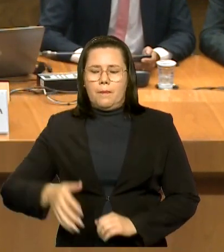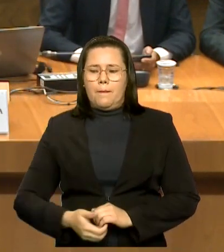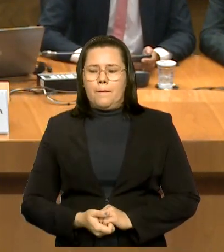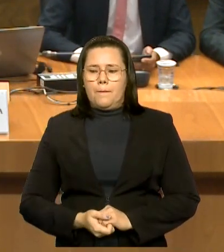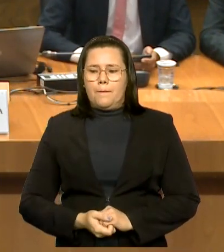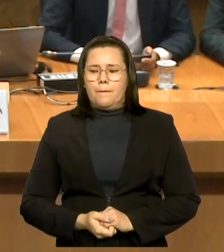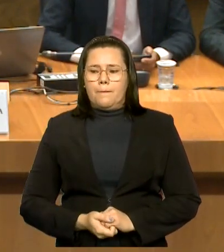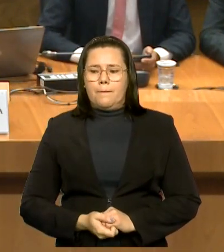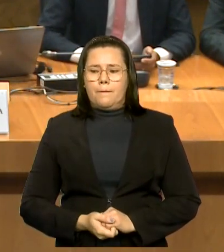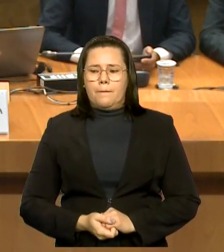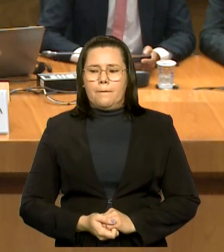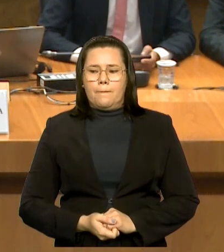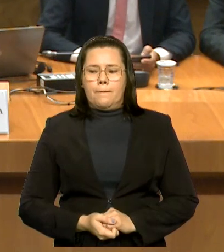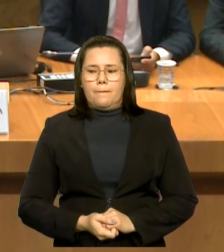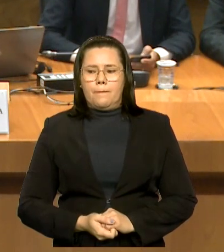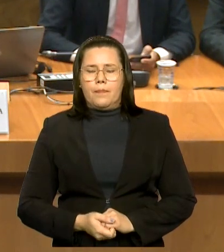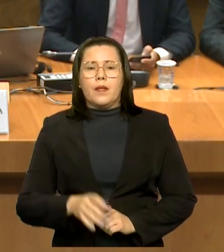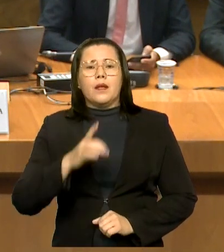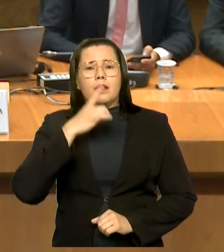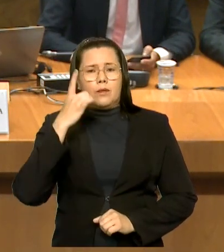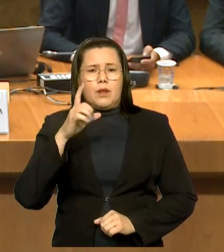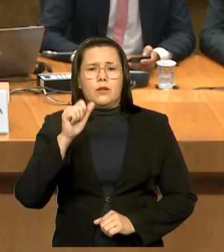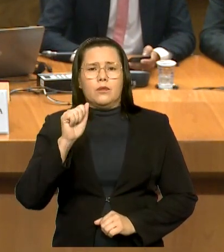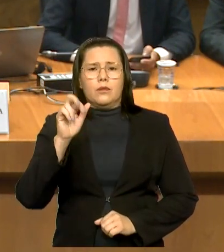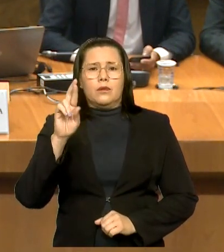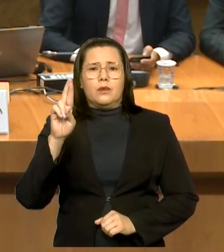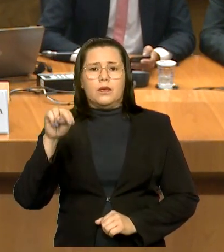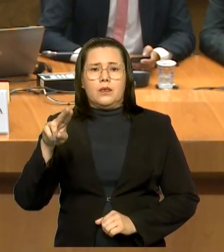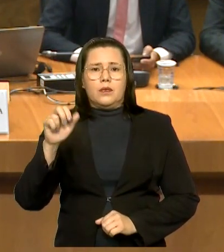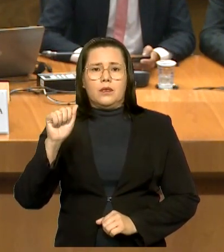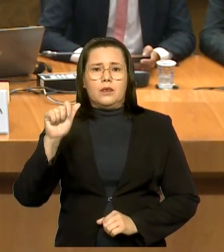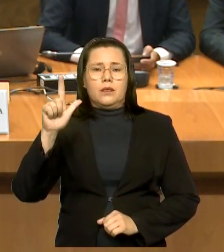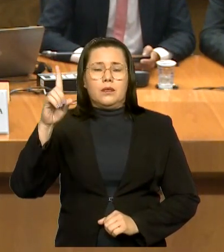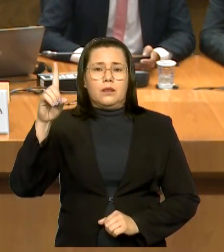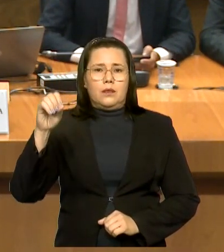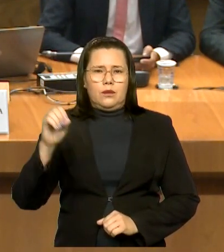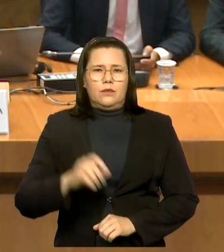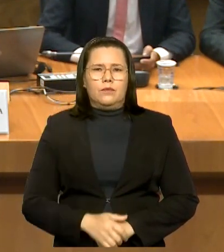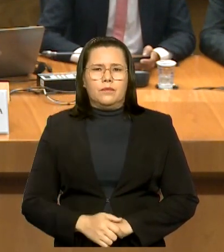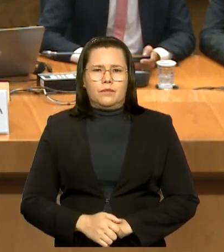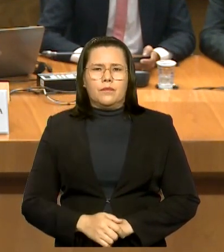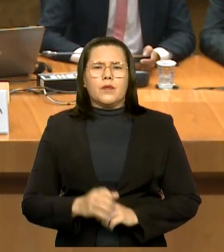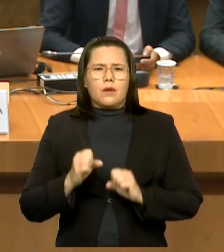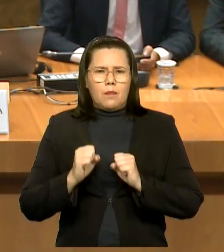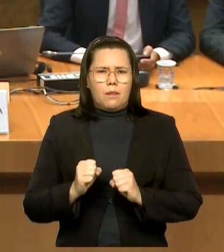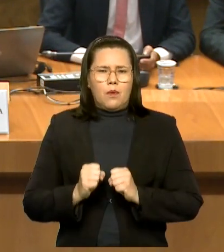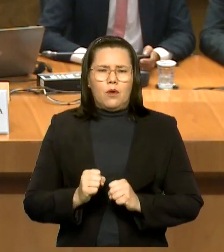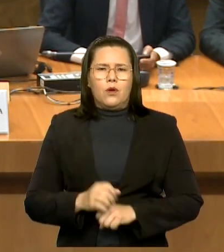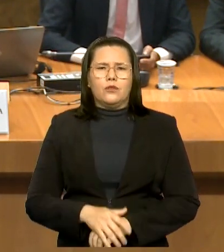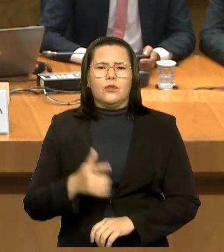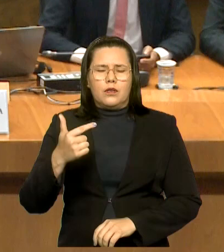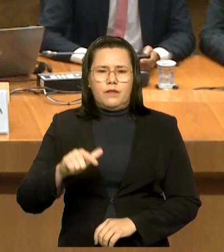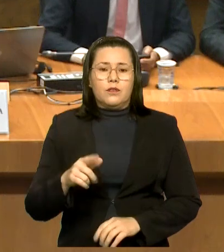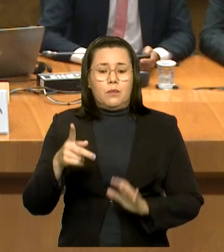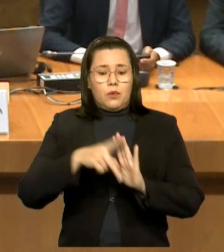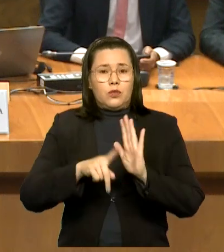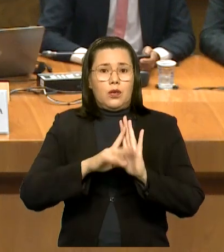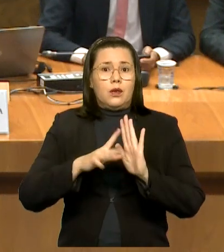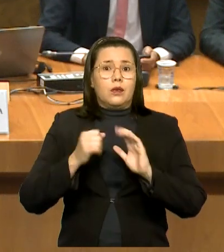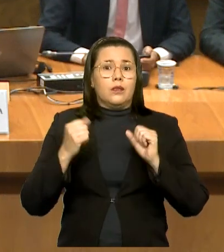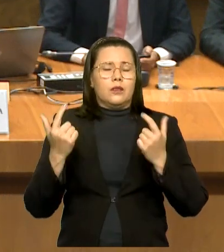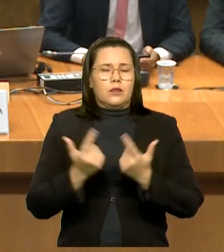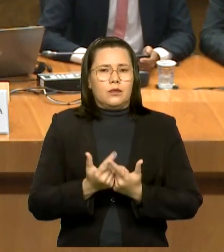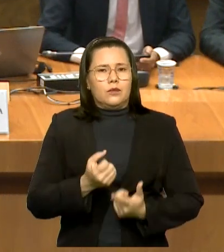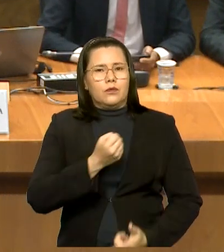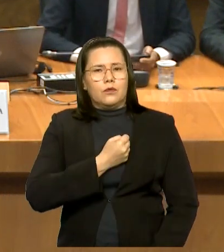Pela ordem. Deputado Arnaldo. Vossa Excelência poderia repetir essa matéria sobre o Ministério do Projeto Esporte? De resolução legislativa